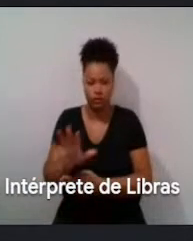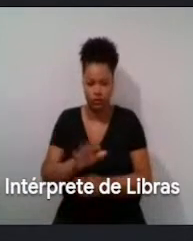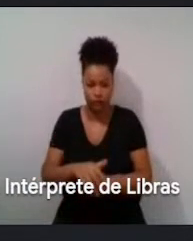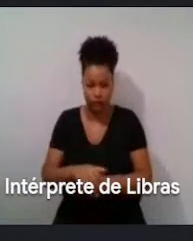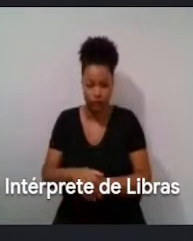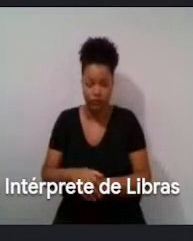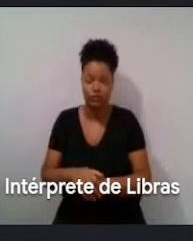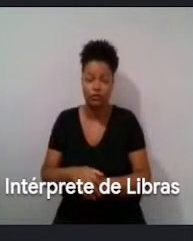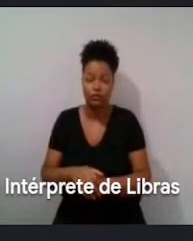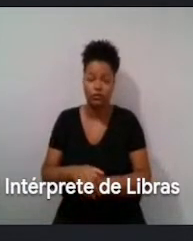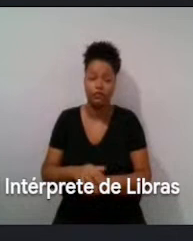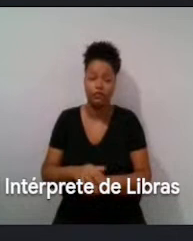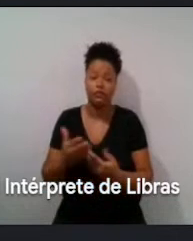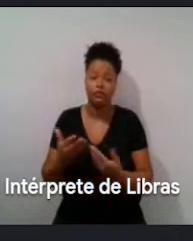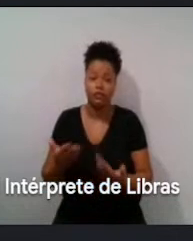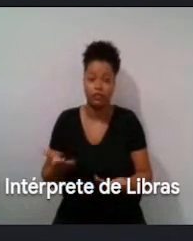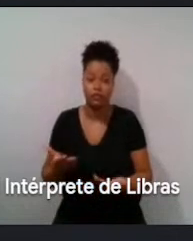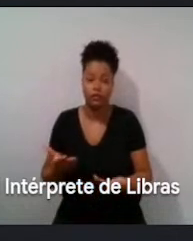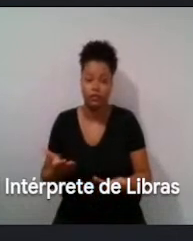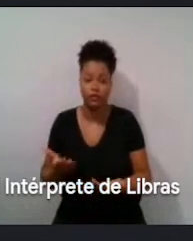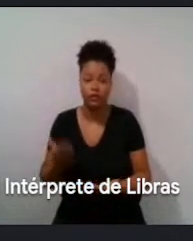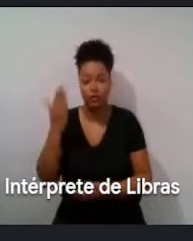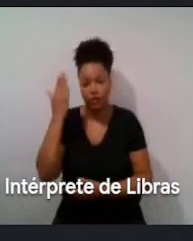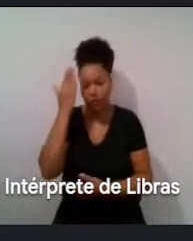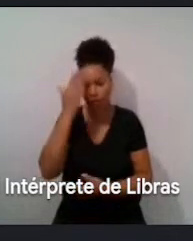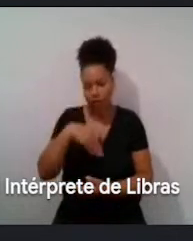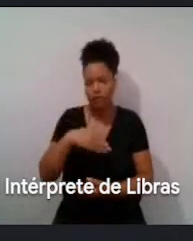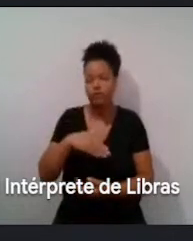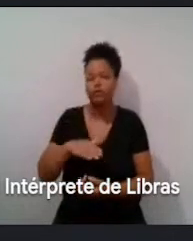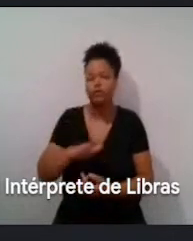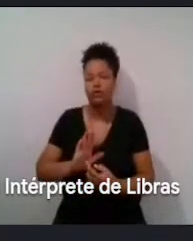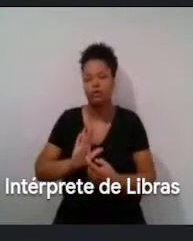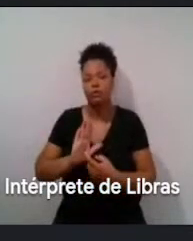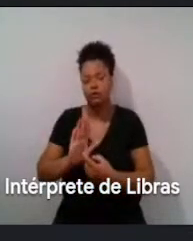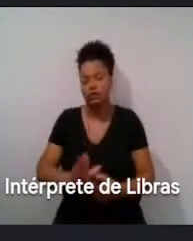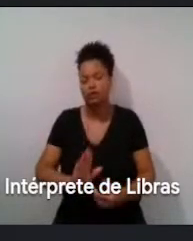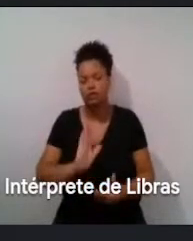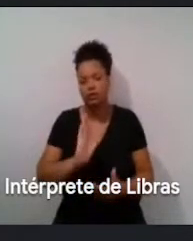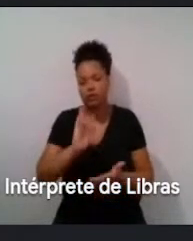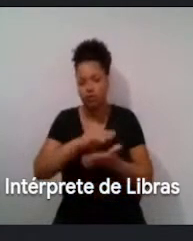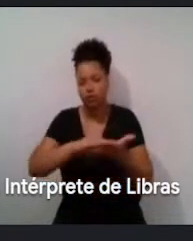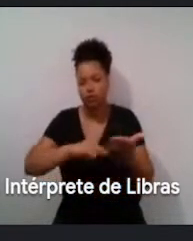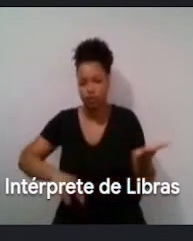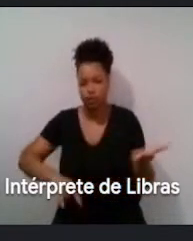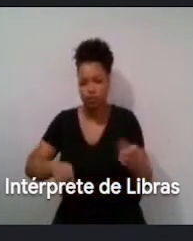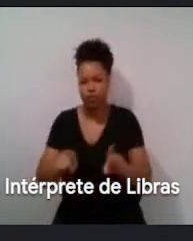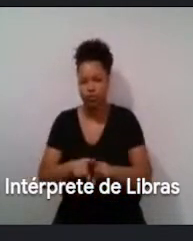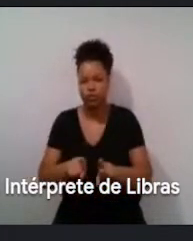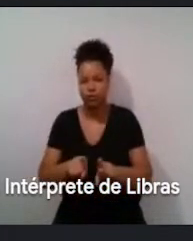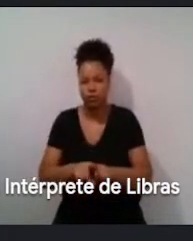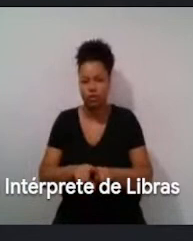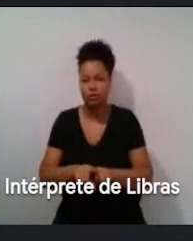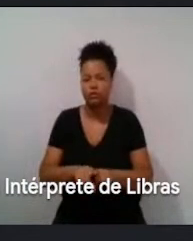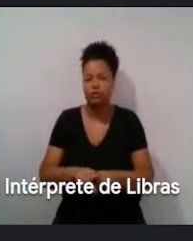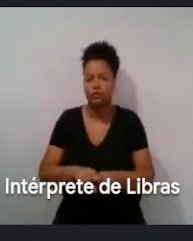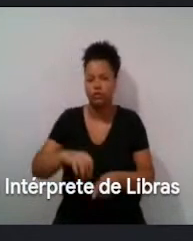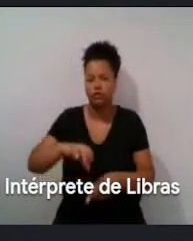foi devidamente comprovada nos autos, consta no ID